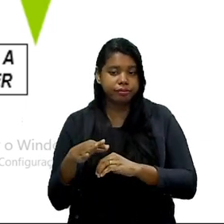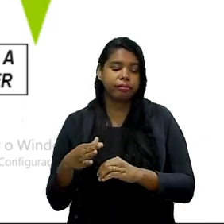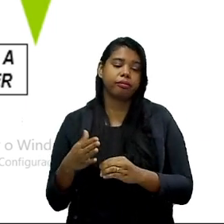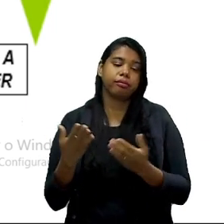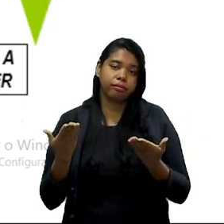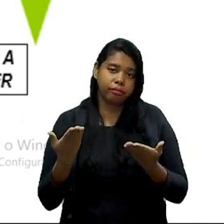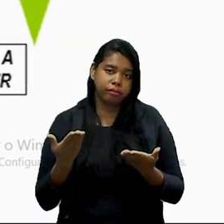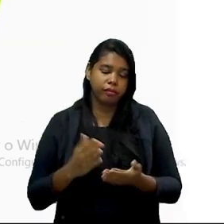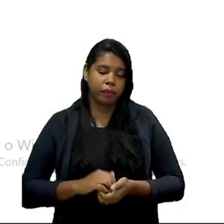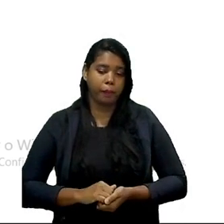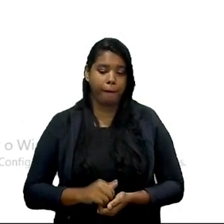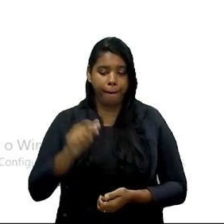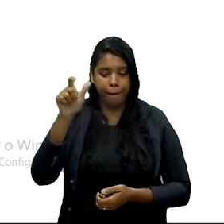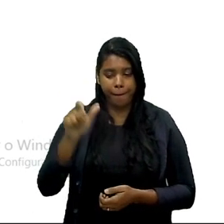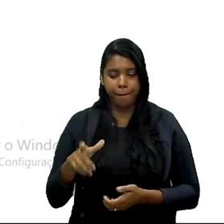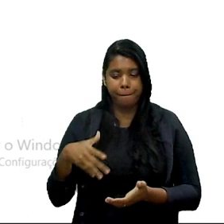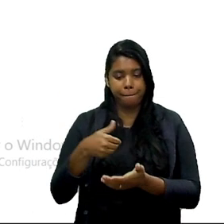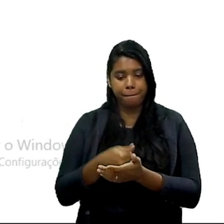credores.